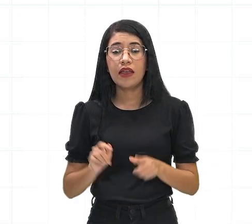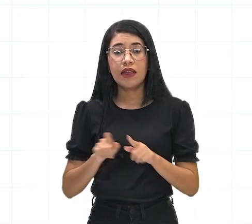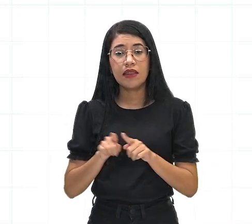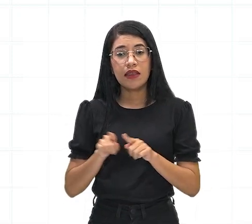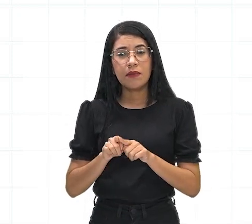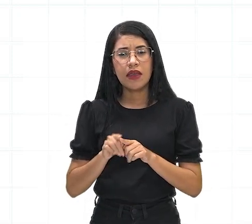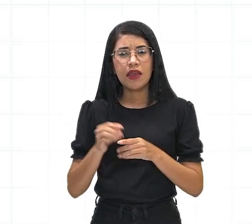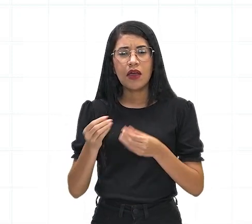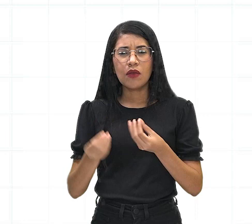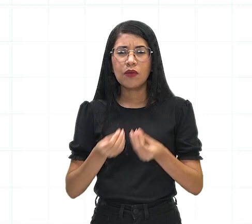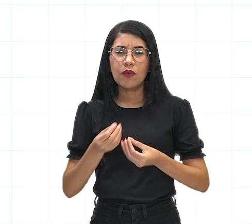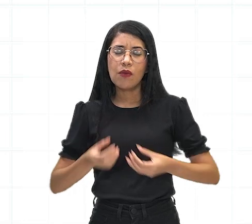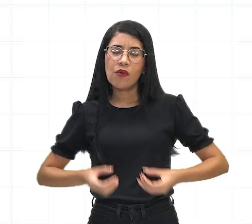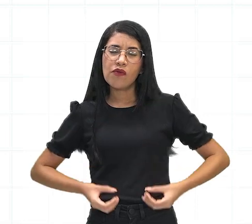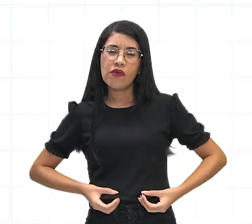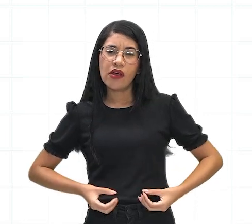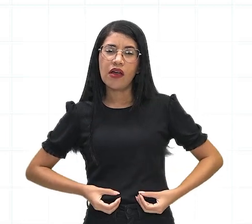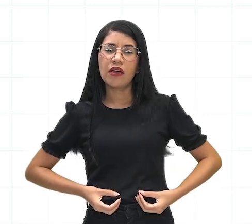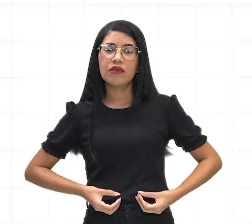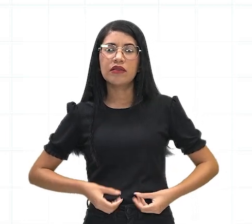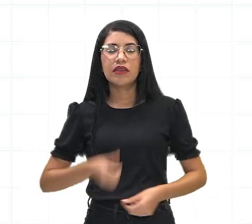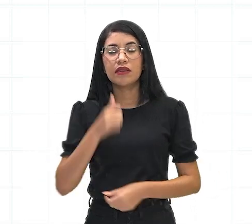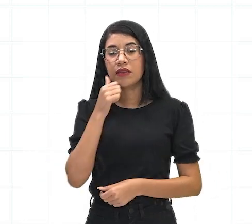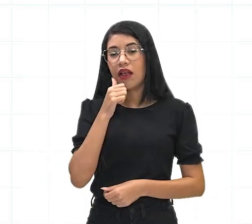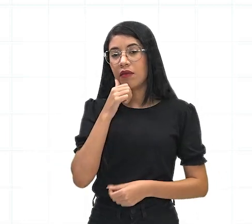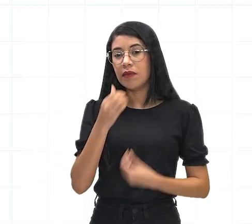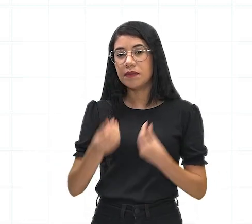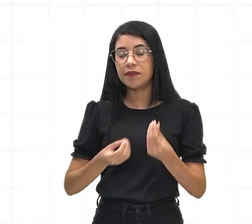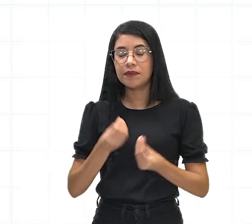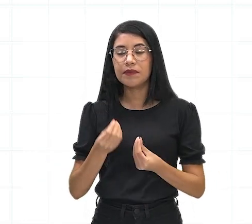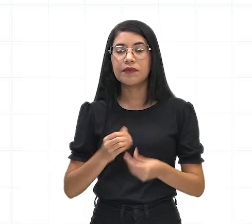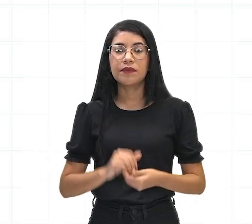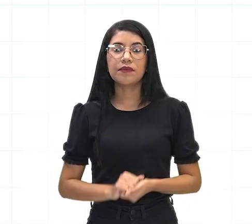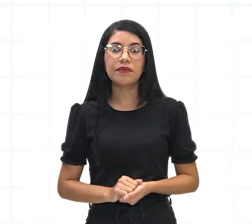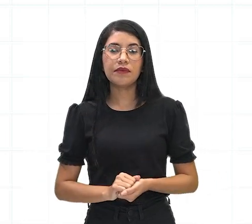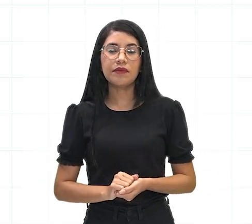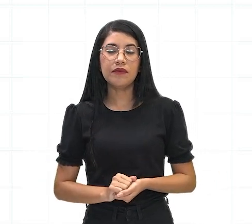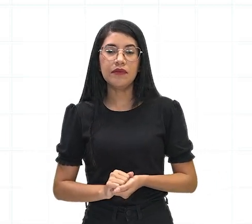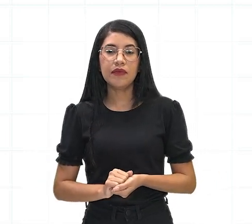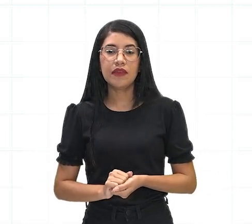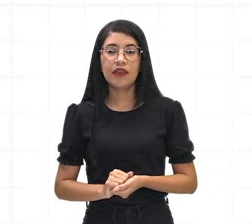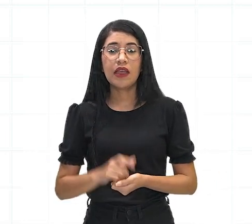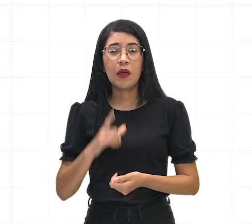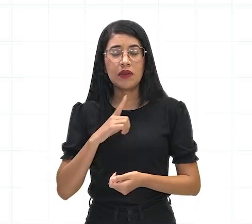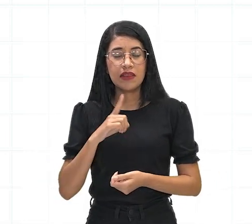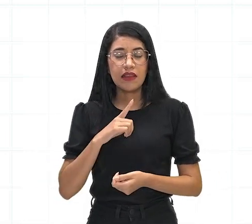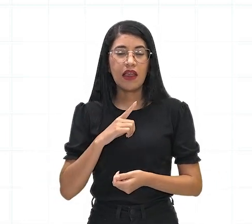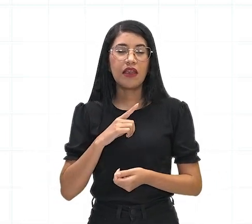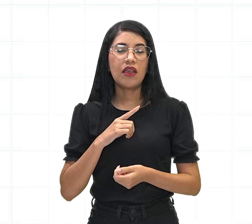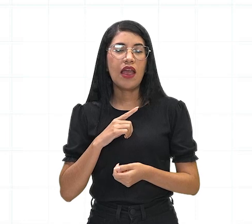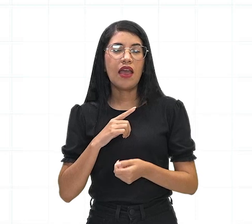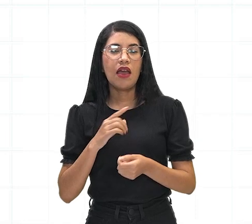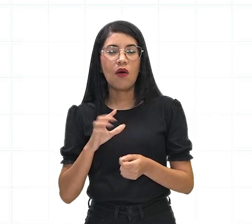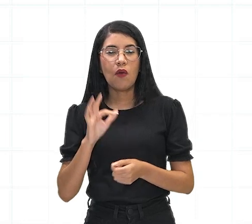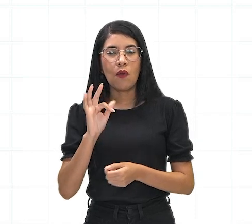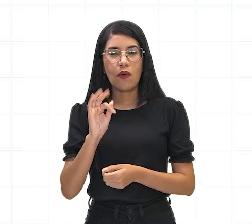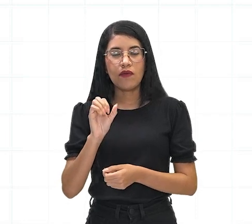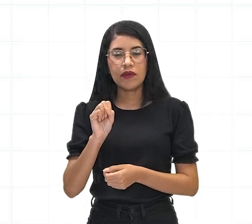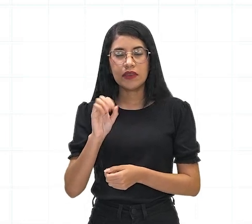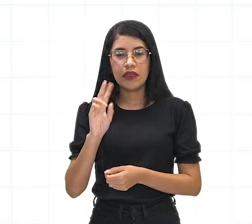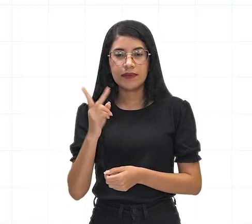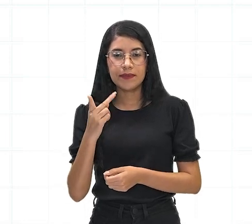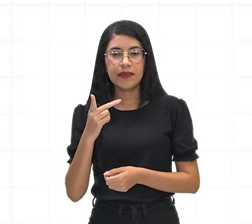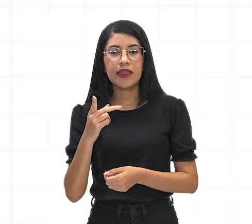hipófise vai fazer com os ovários, no caso das meninas? Os ovários, quando receberem aí o FSH e